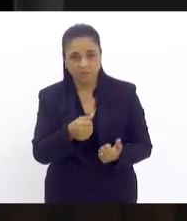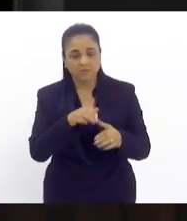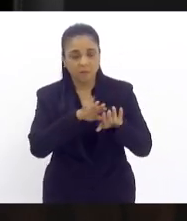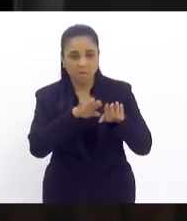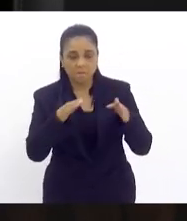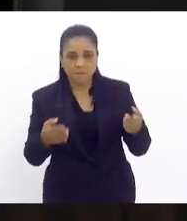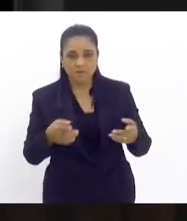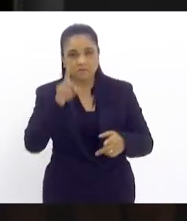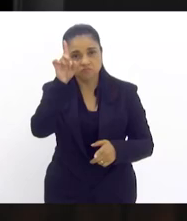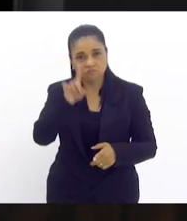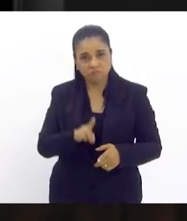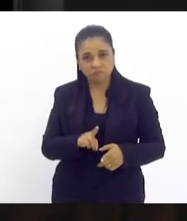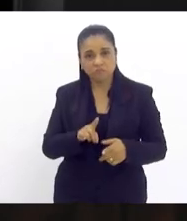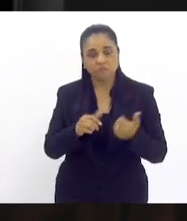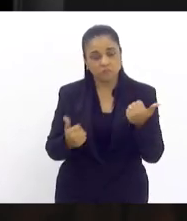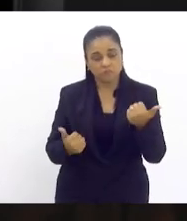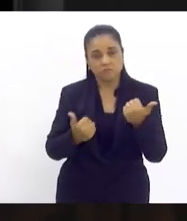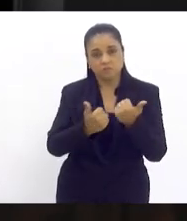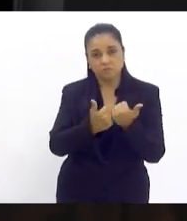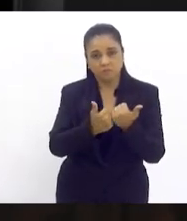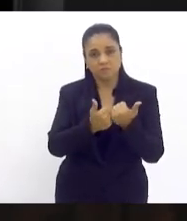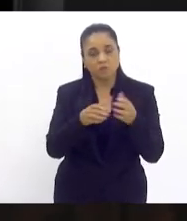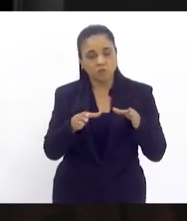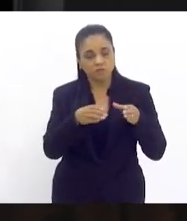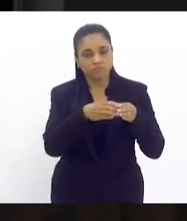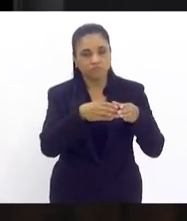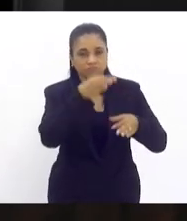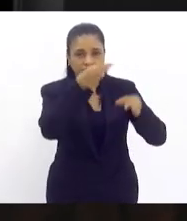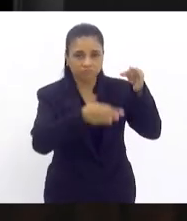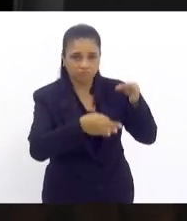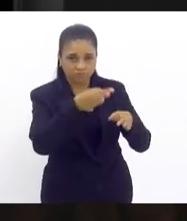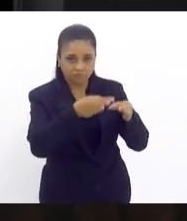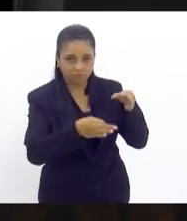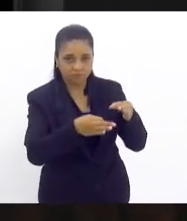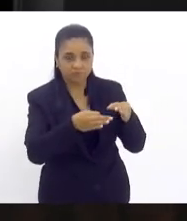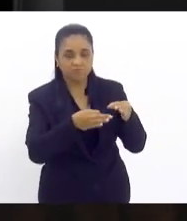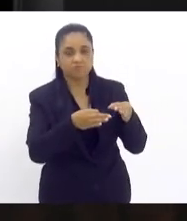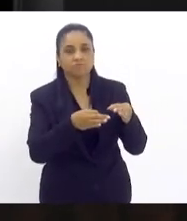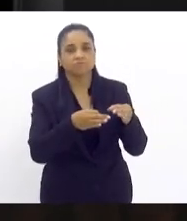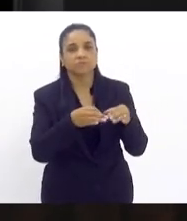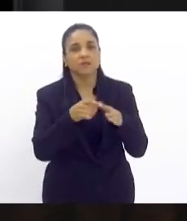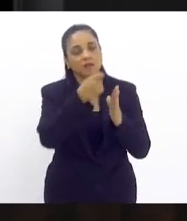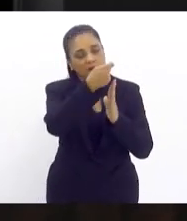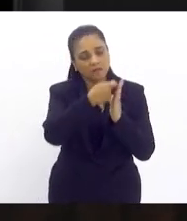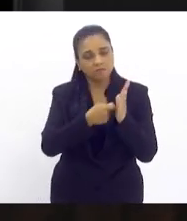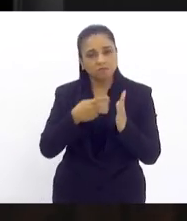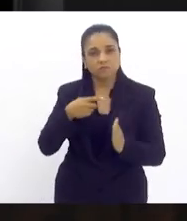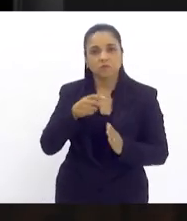diretora, favorável com substitutivo da Comissão de Constituição e Justiça. Relatores, deputados